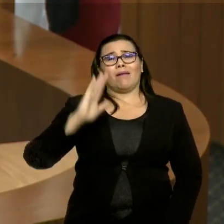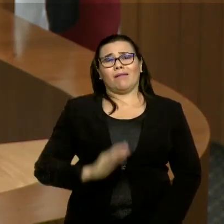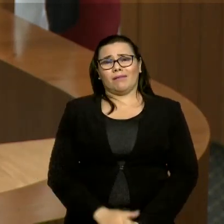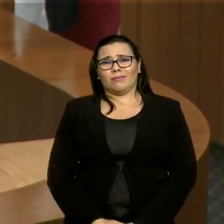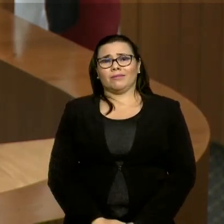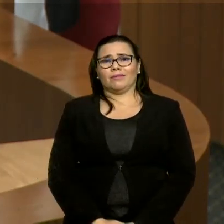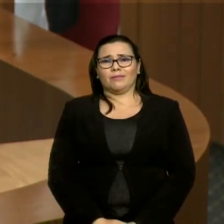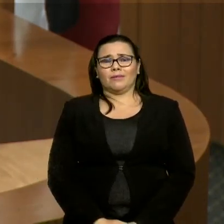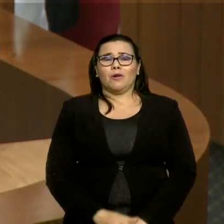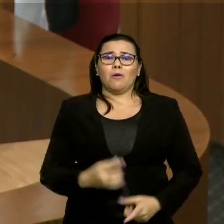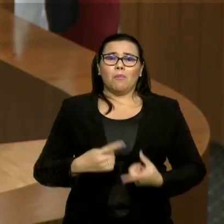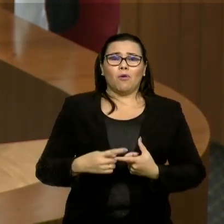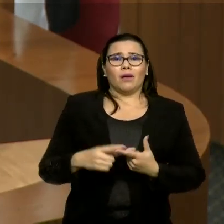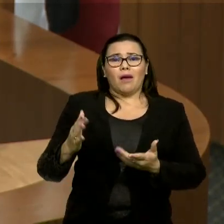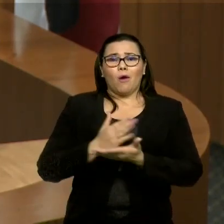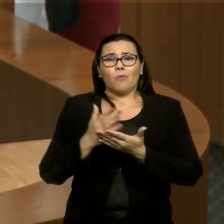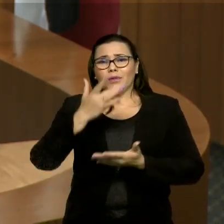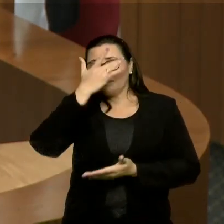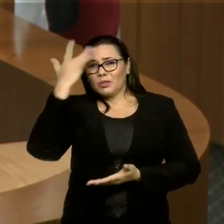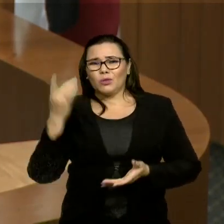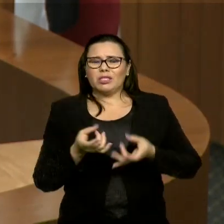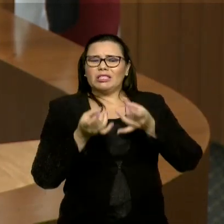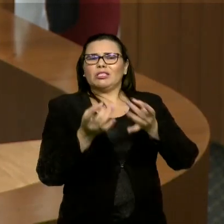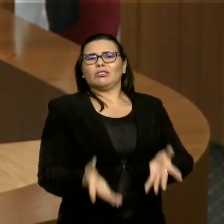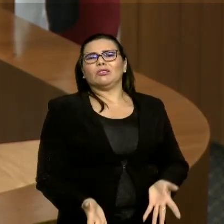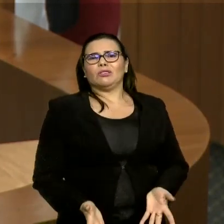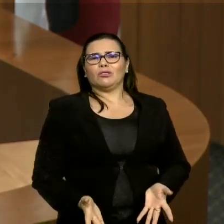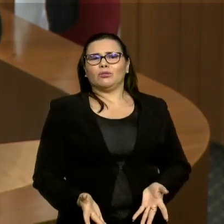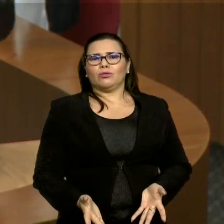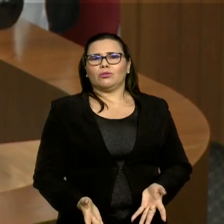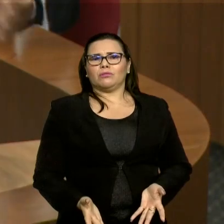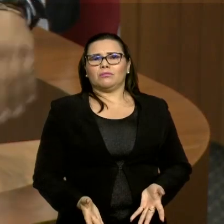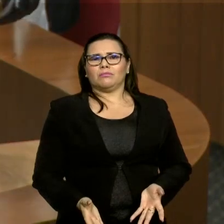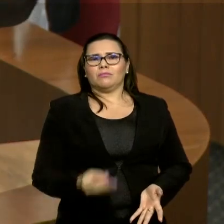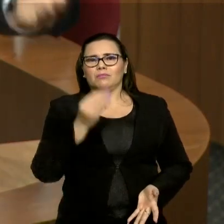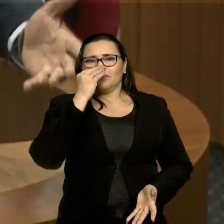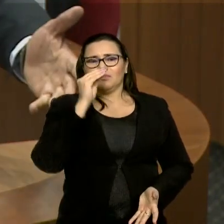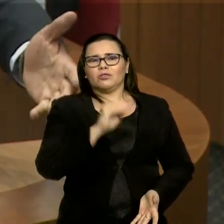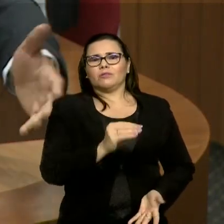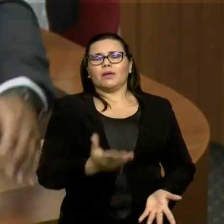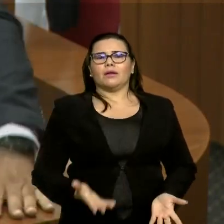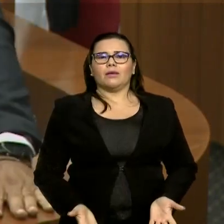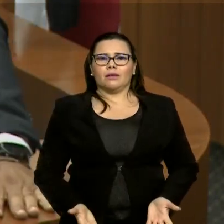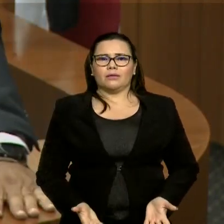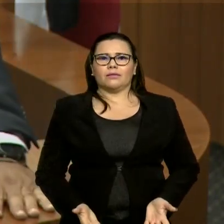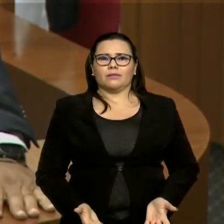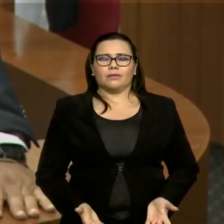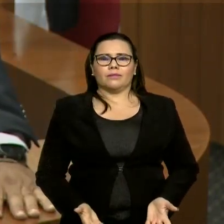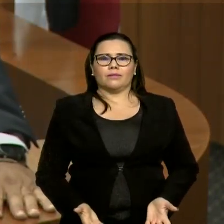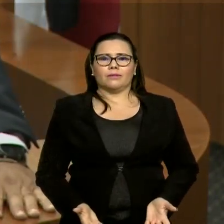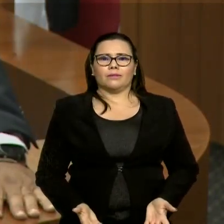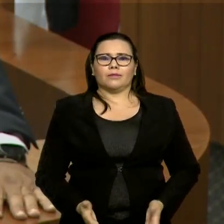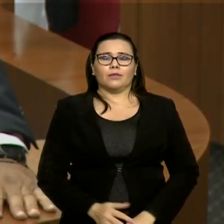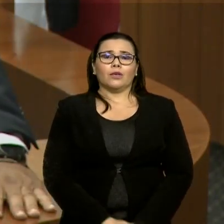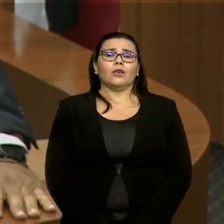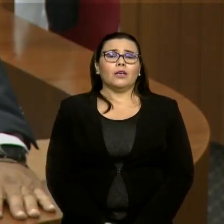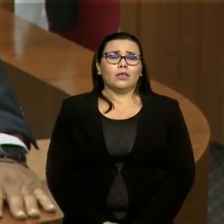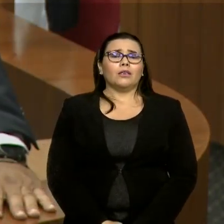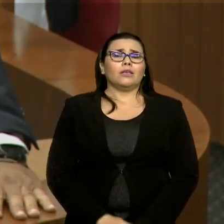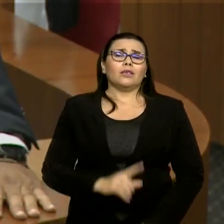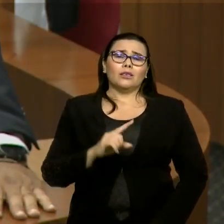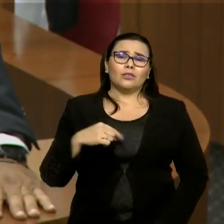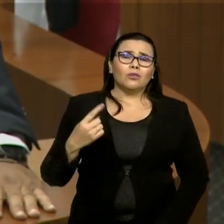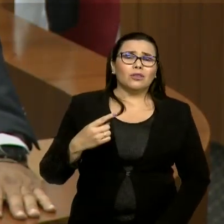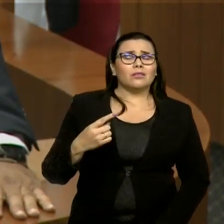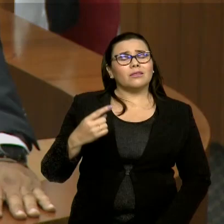muitos donos desses animais, às vezes, levam para vacinar em clínicas particulares. Agora,